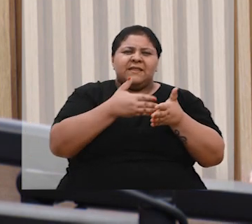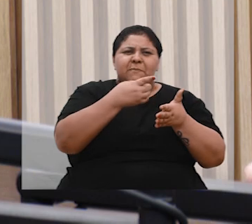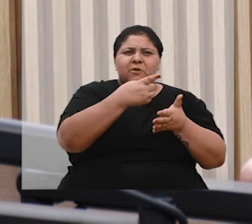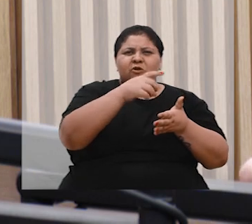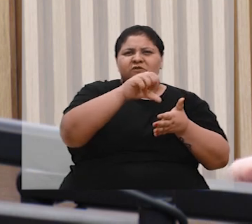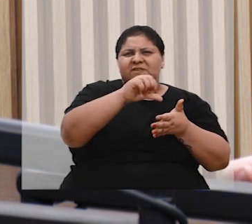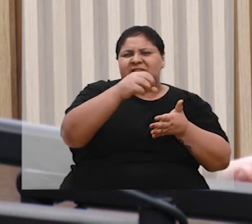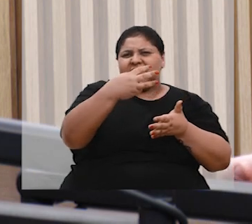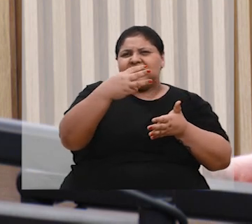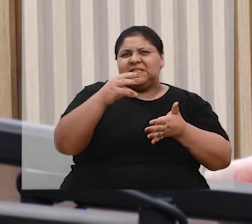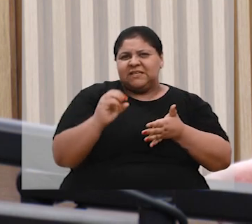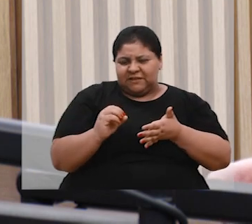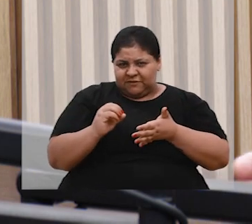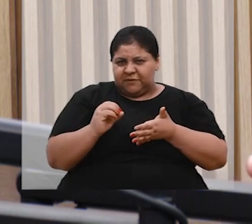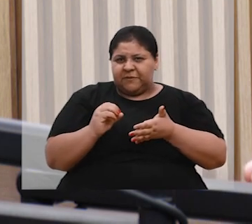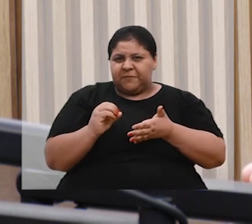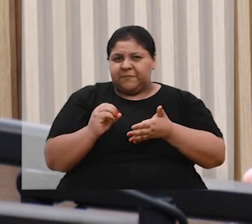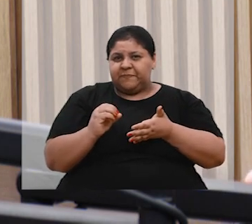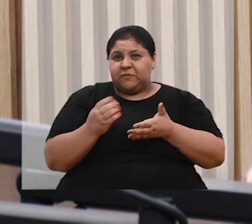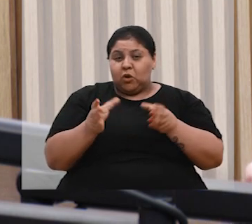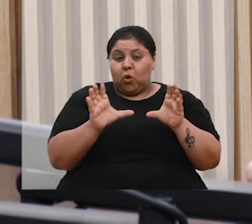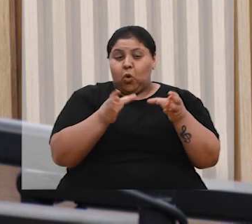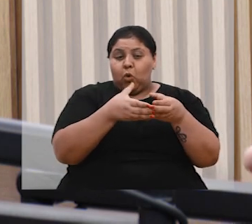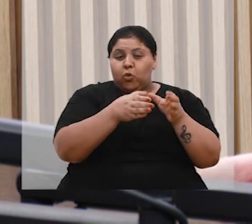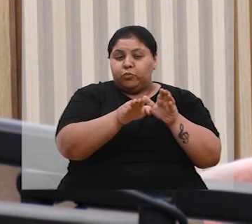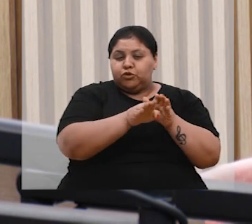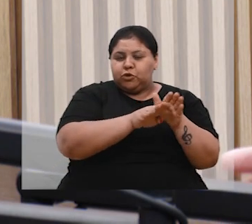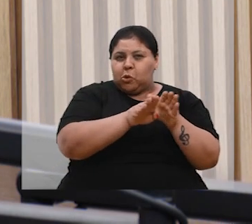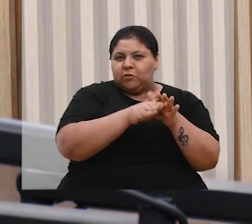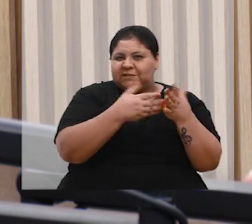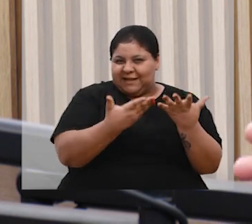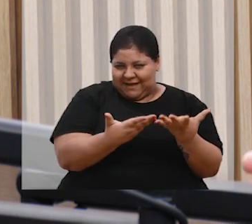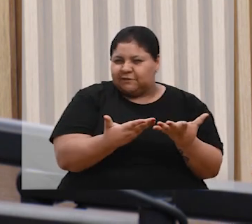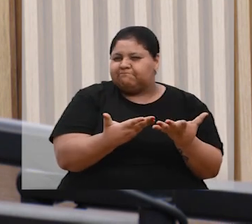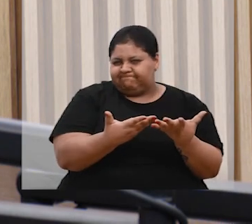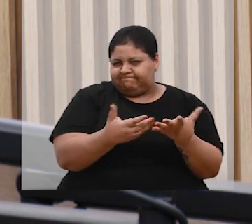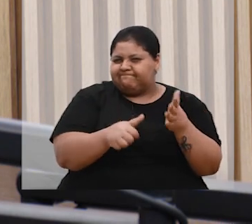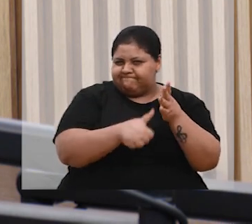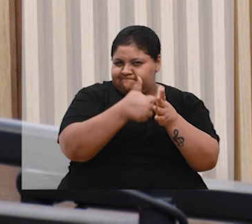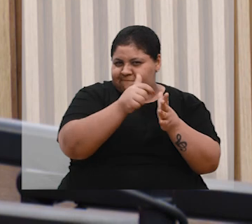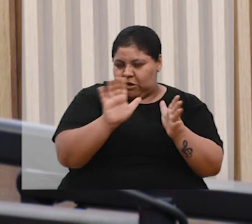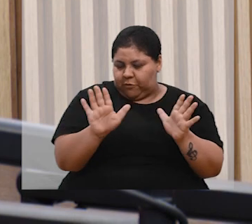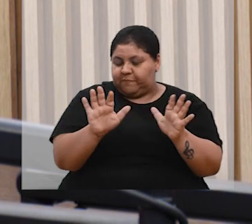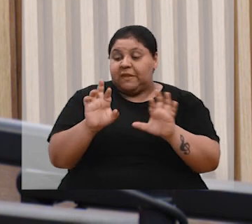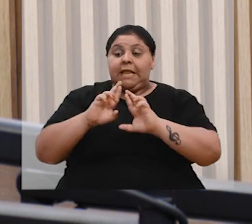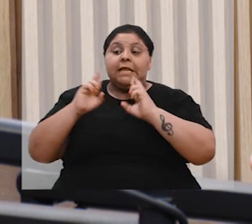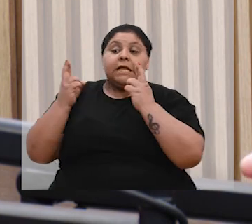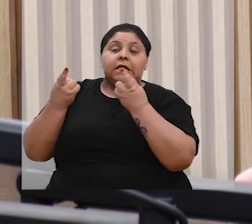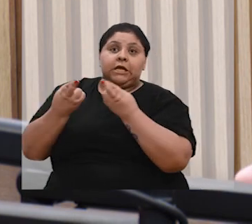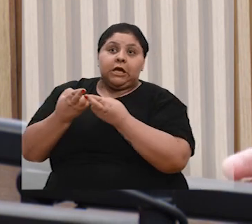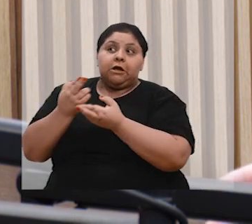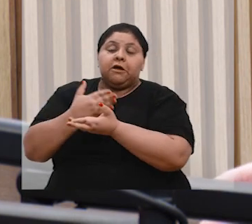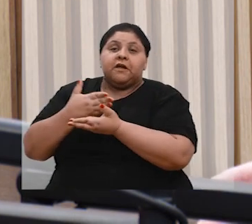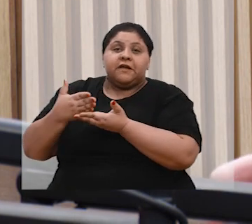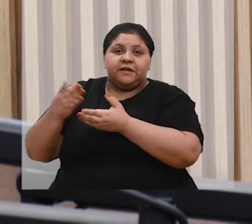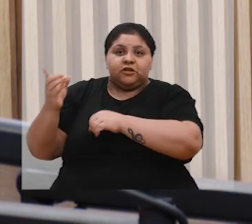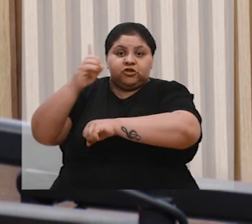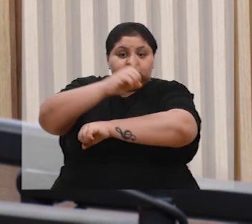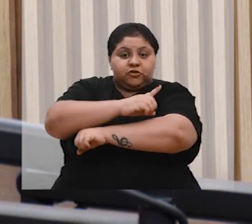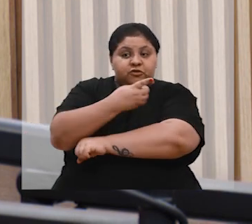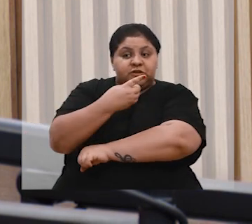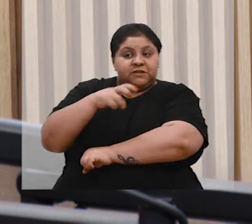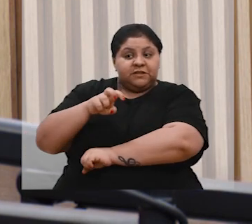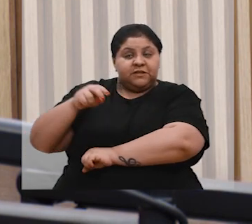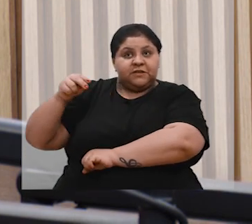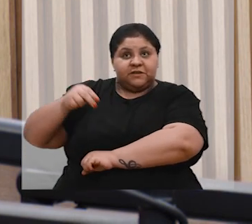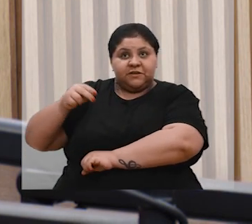né? O conselho, ele se reunia a partir do dia 15 de novembro, da data